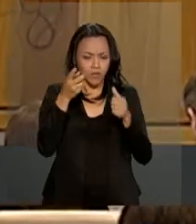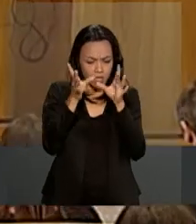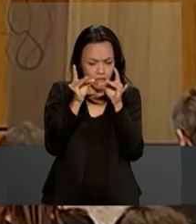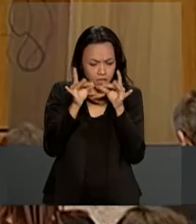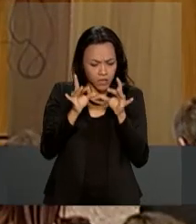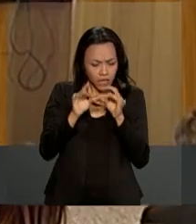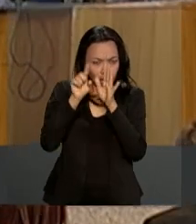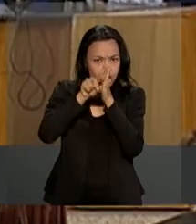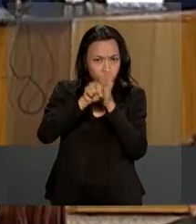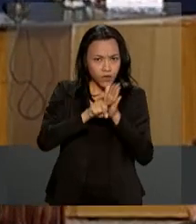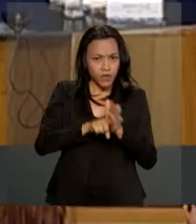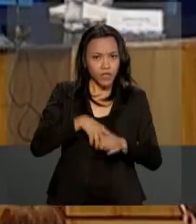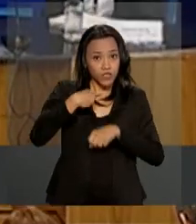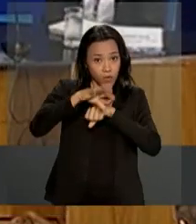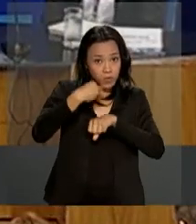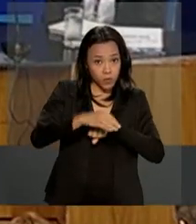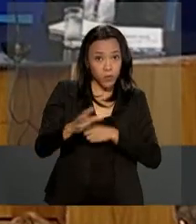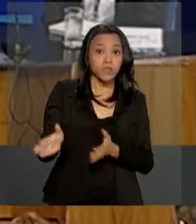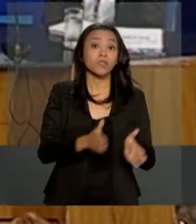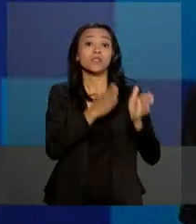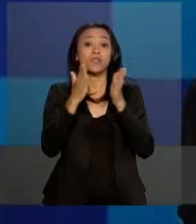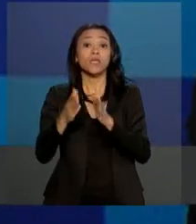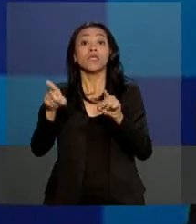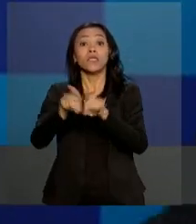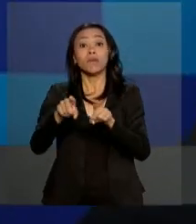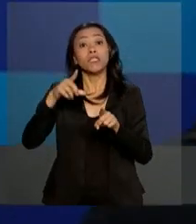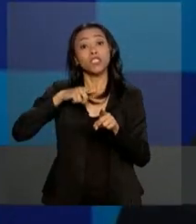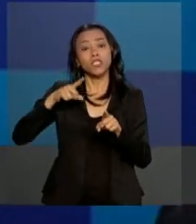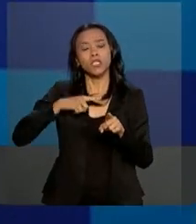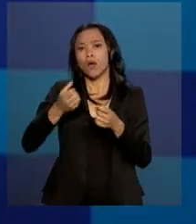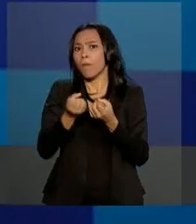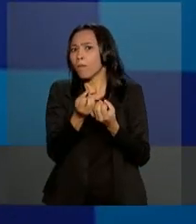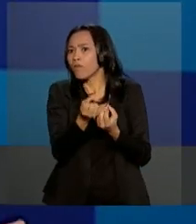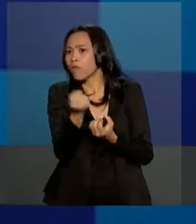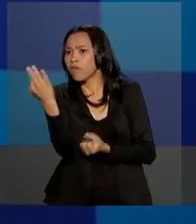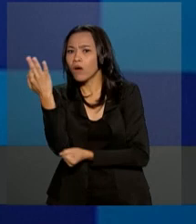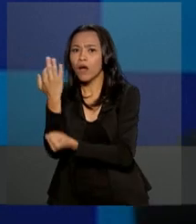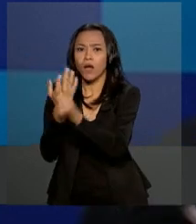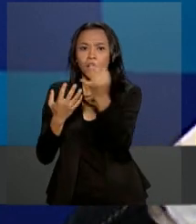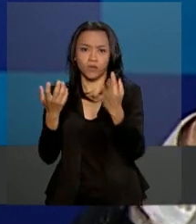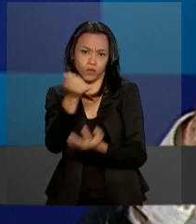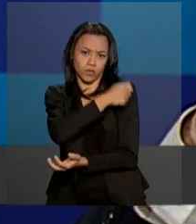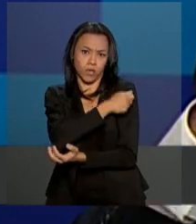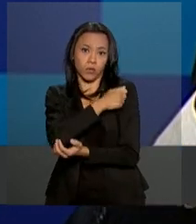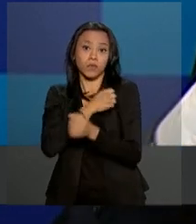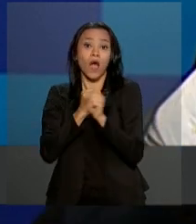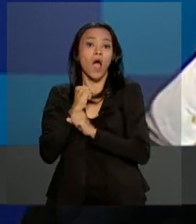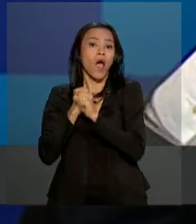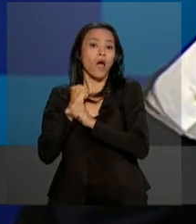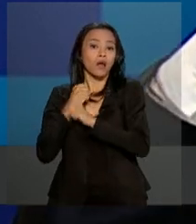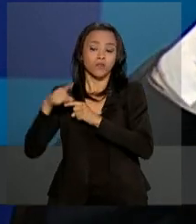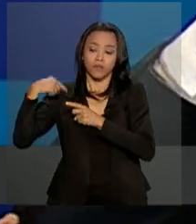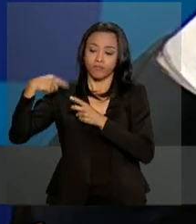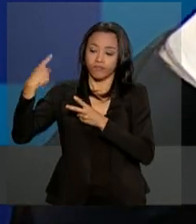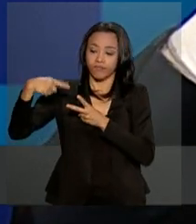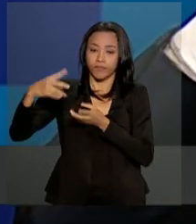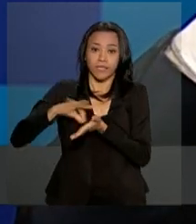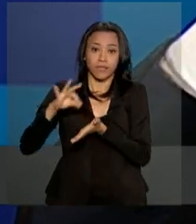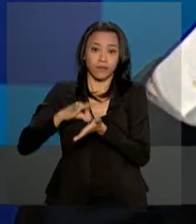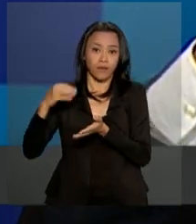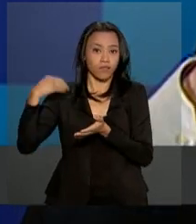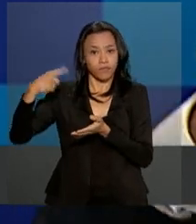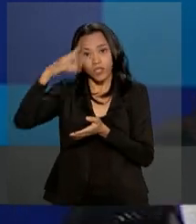percebeu uma análise estatística que tínhamos um contingente grande de alunos que vinham fazendo há vários anos a discrição com que a